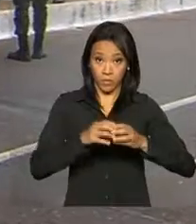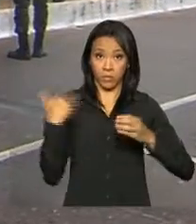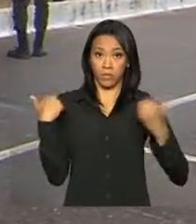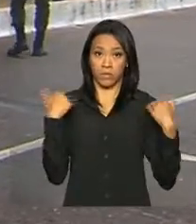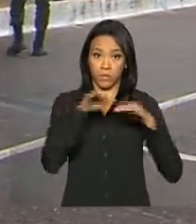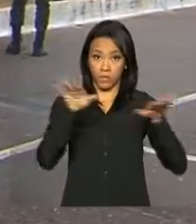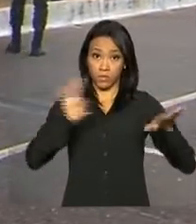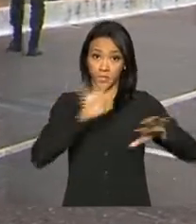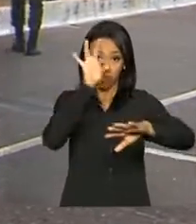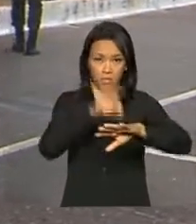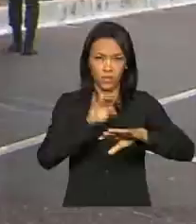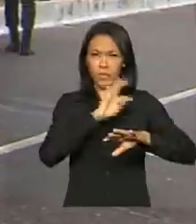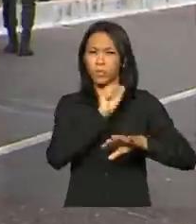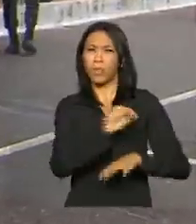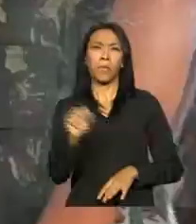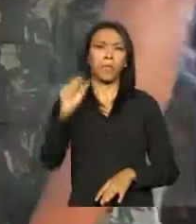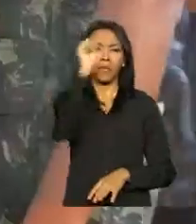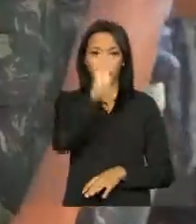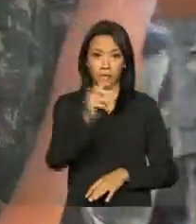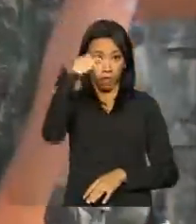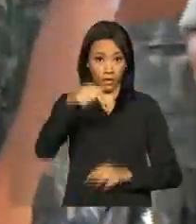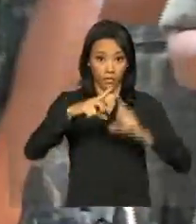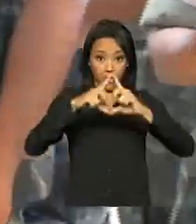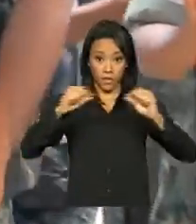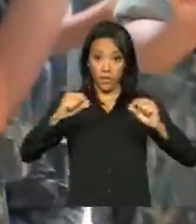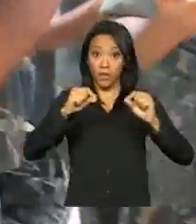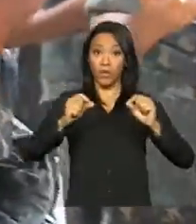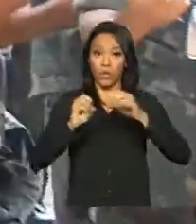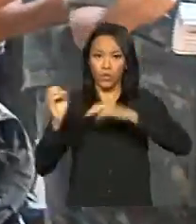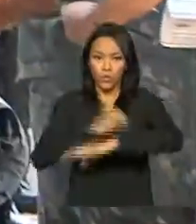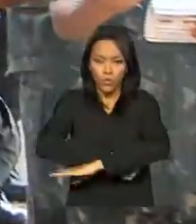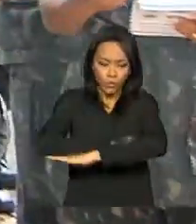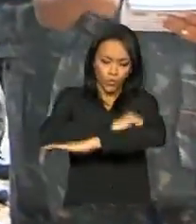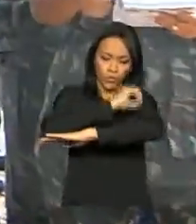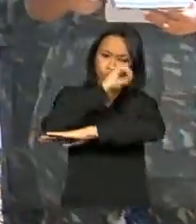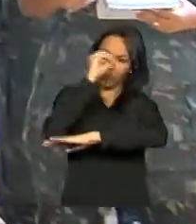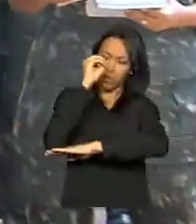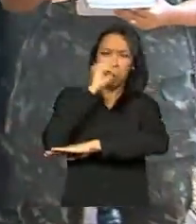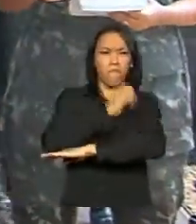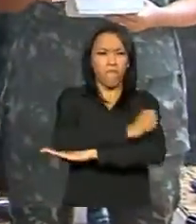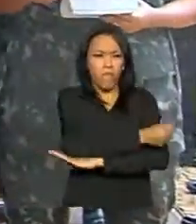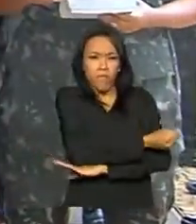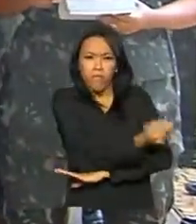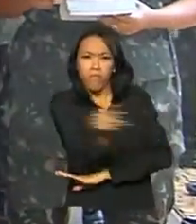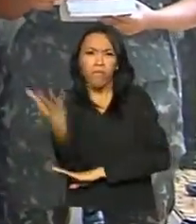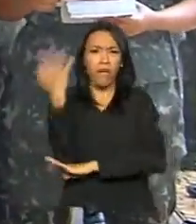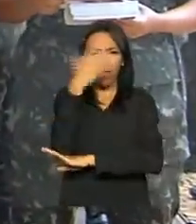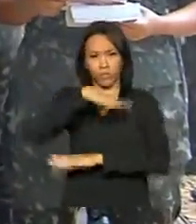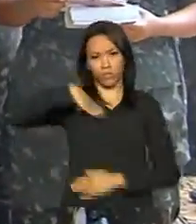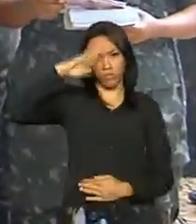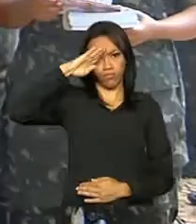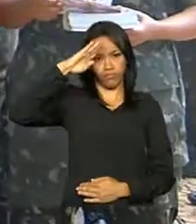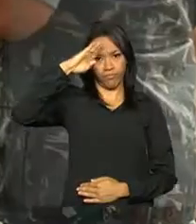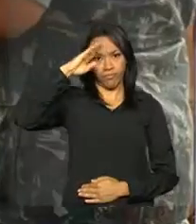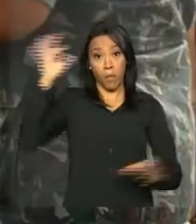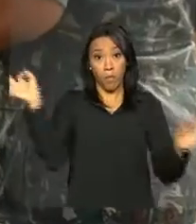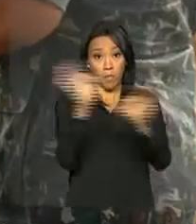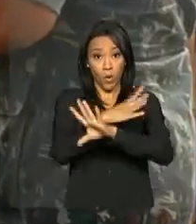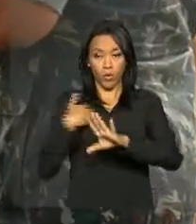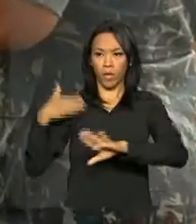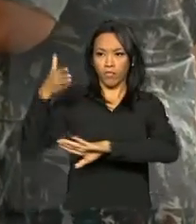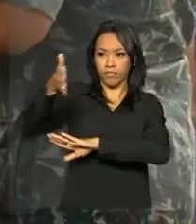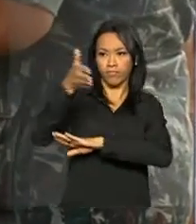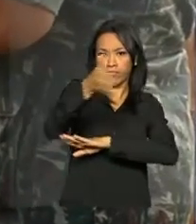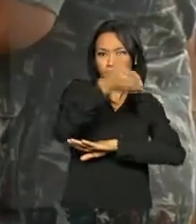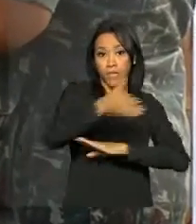aqui na capital federal antes mesmo de o sol aparecer milhares de militares já estavam prontos para combater o mosquito e acabar